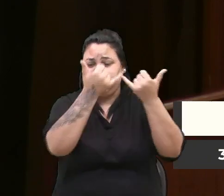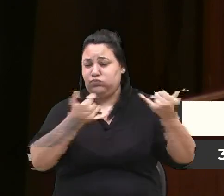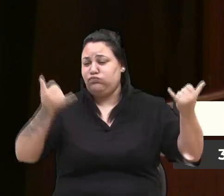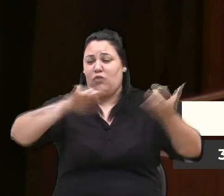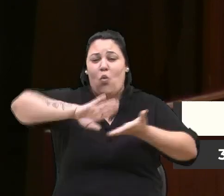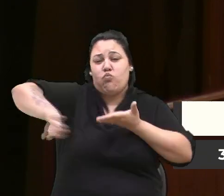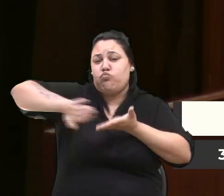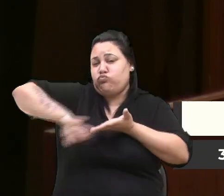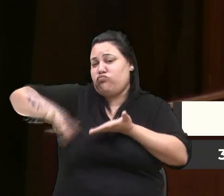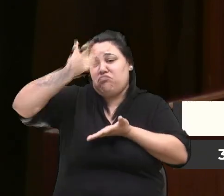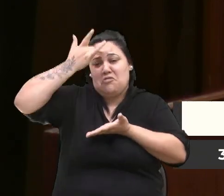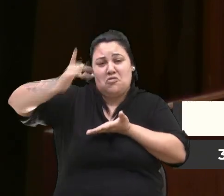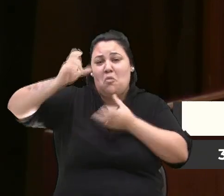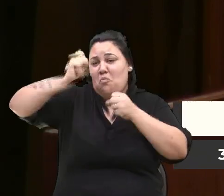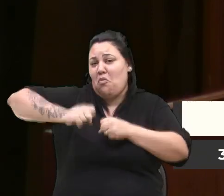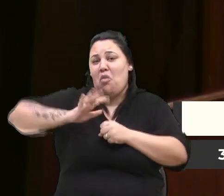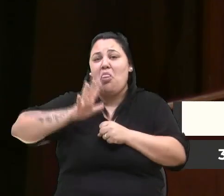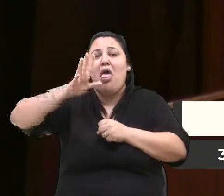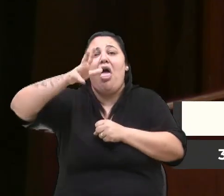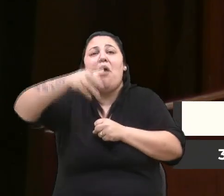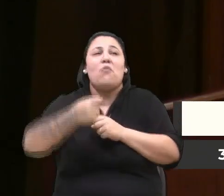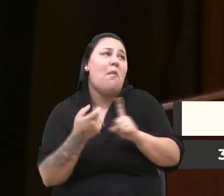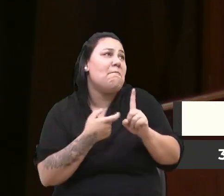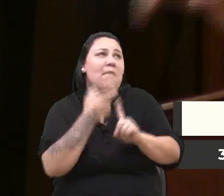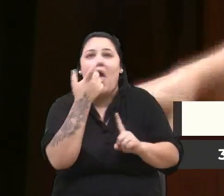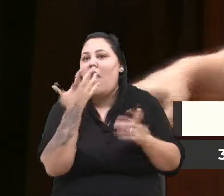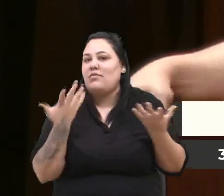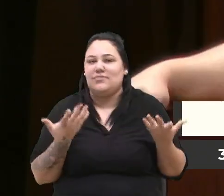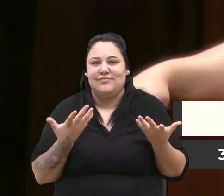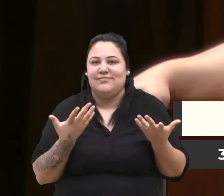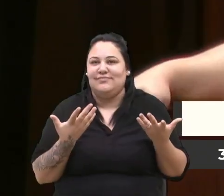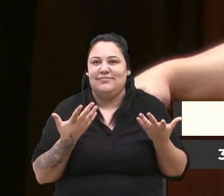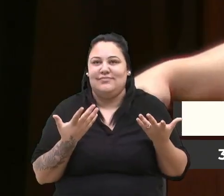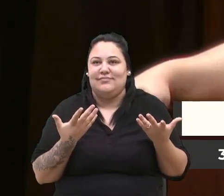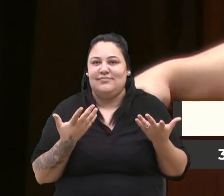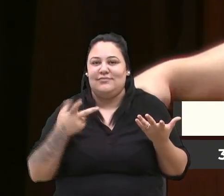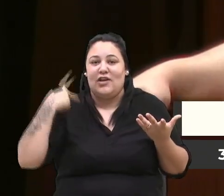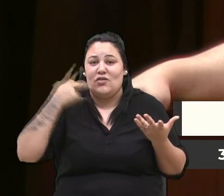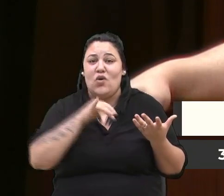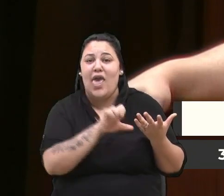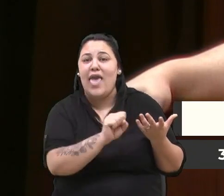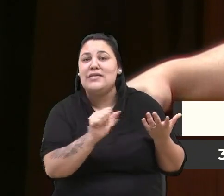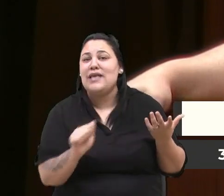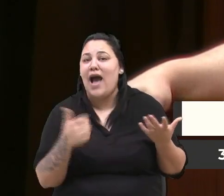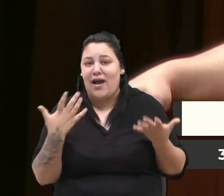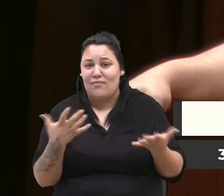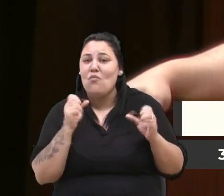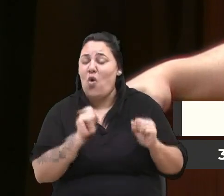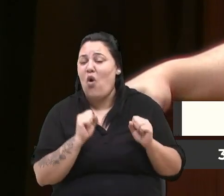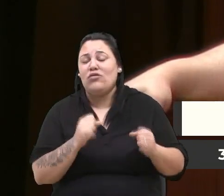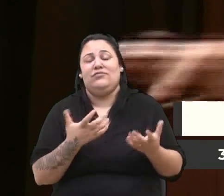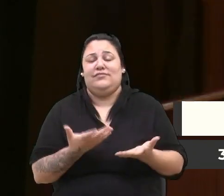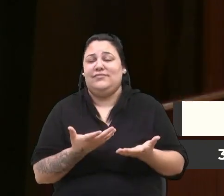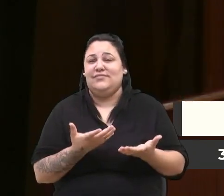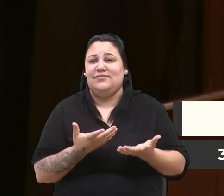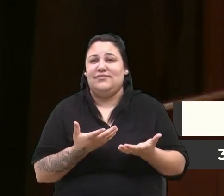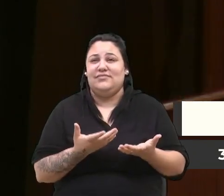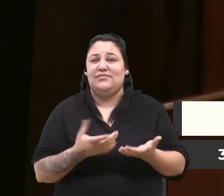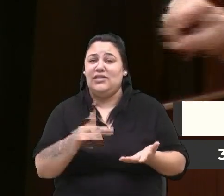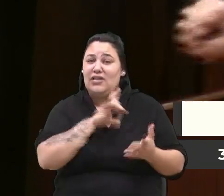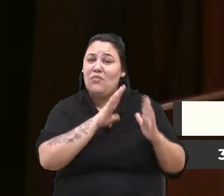não sei, pode demorar mais de mês, vereadora Isabela. Mais de mês. E tem uma